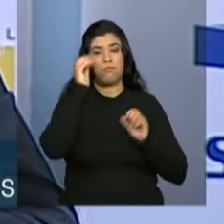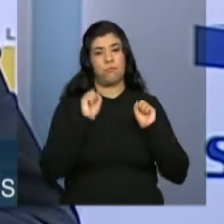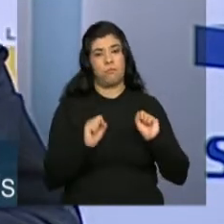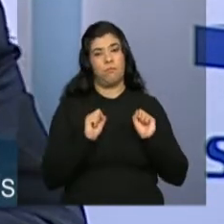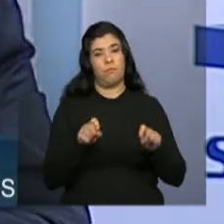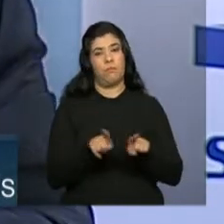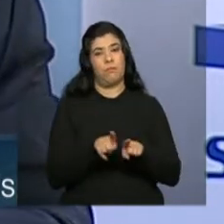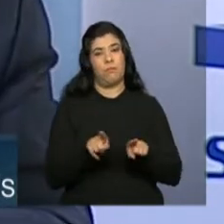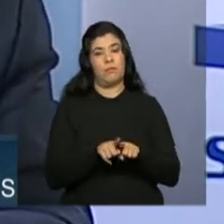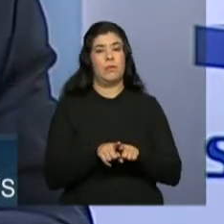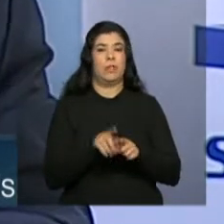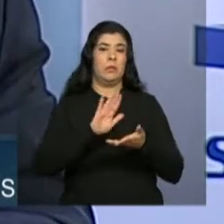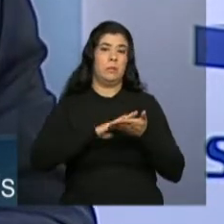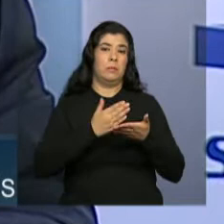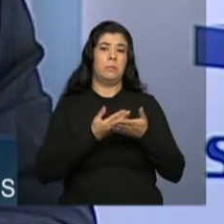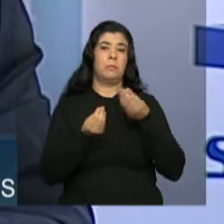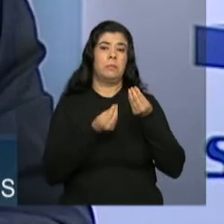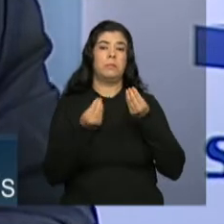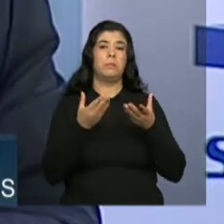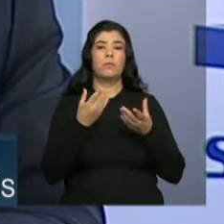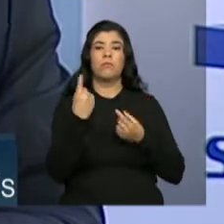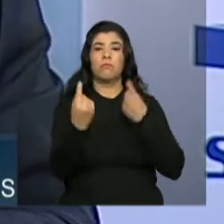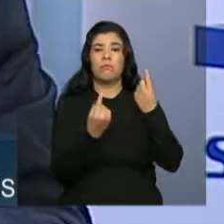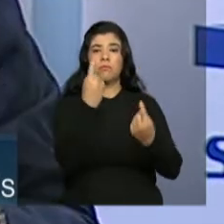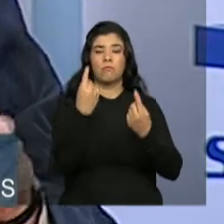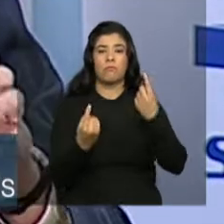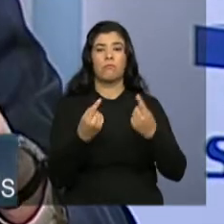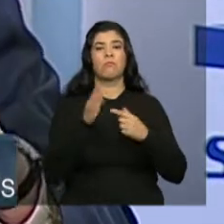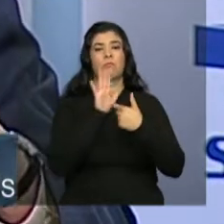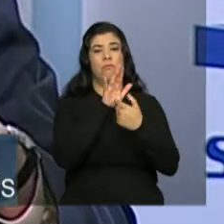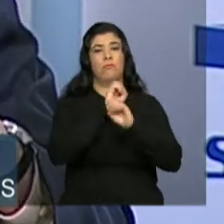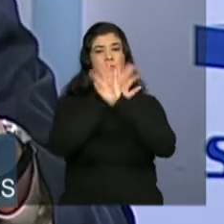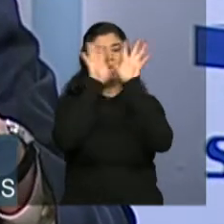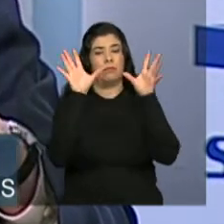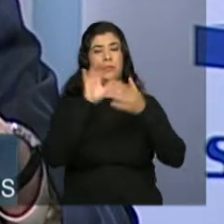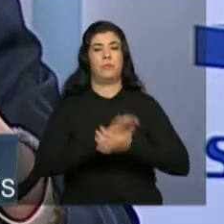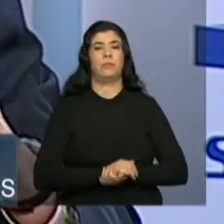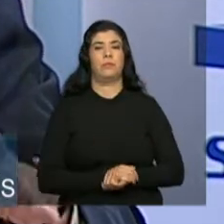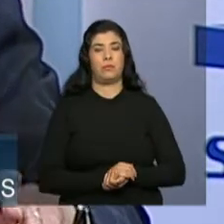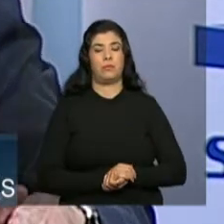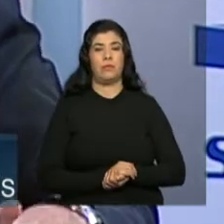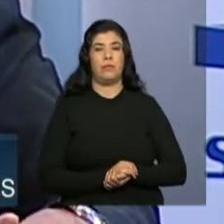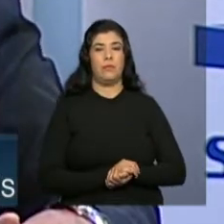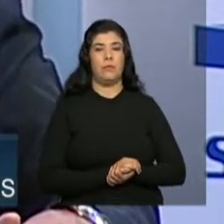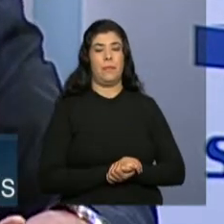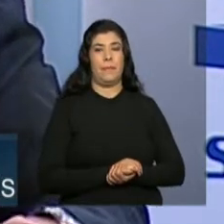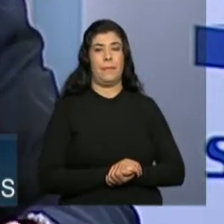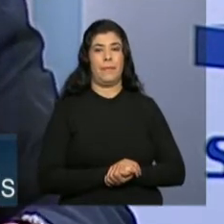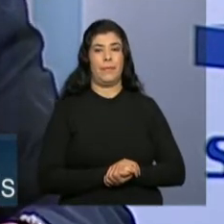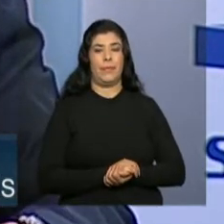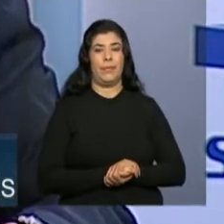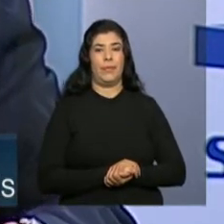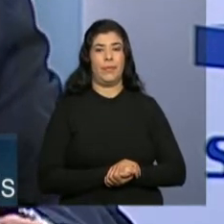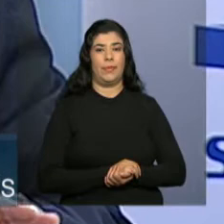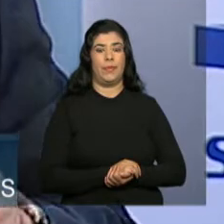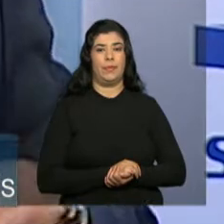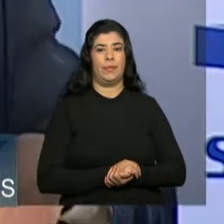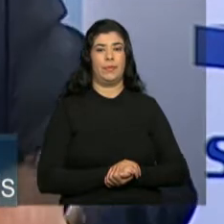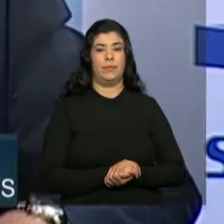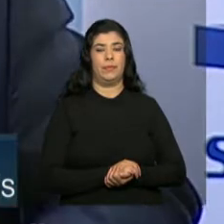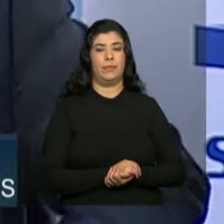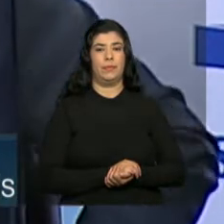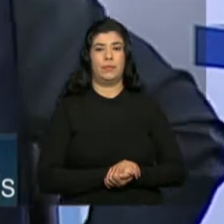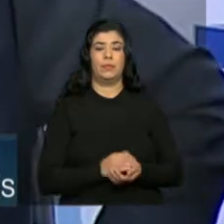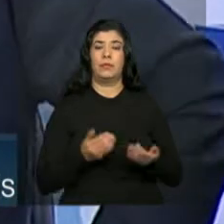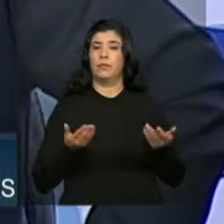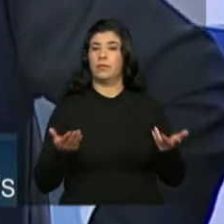a a interpretação de cada uma pode ir pode passar o e o próximo bom